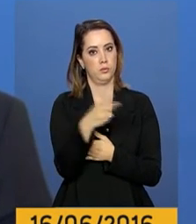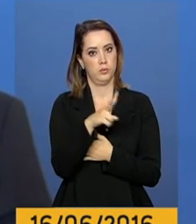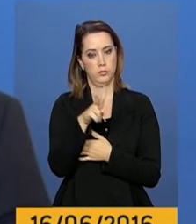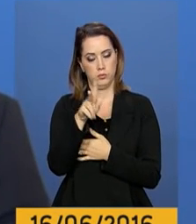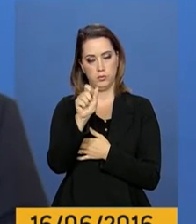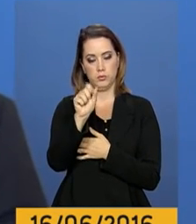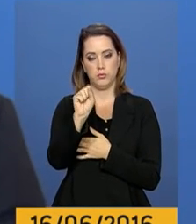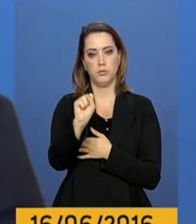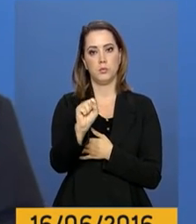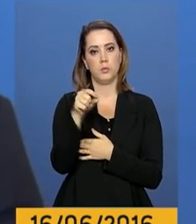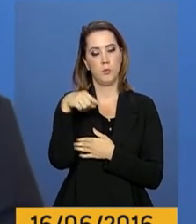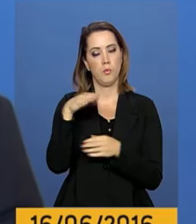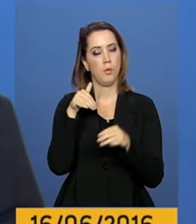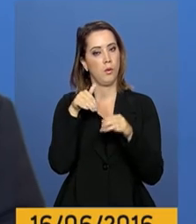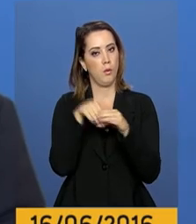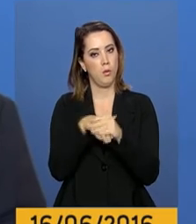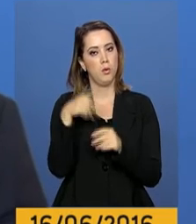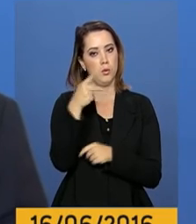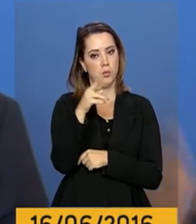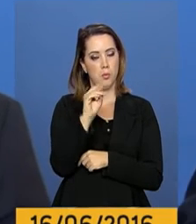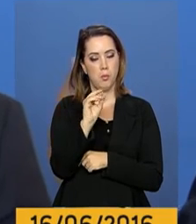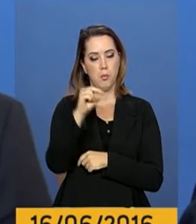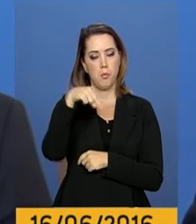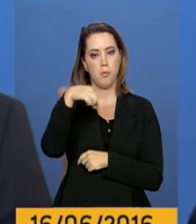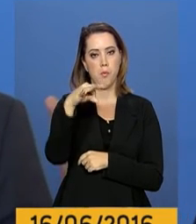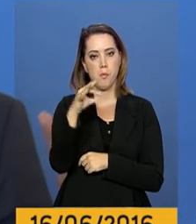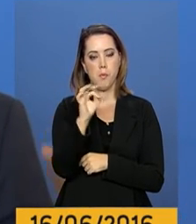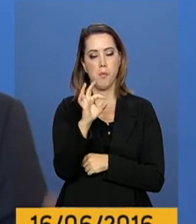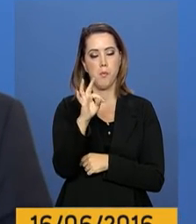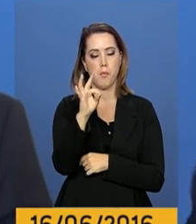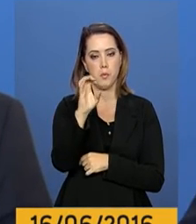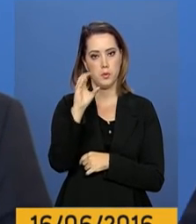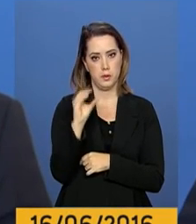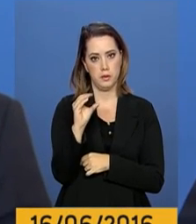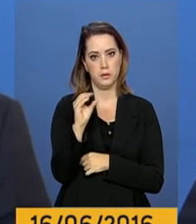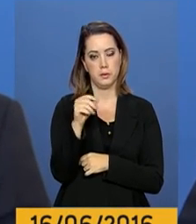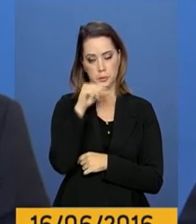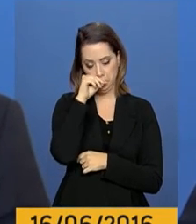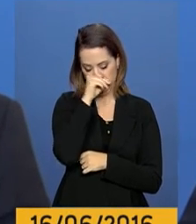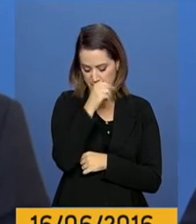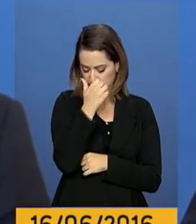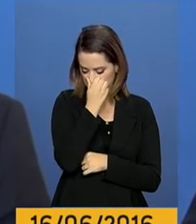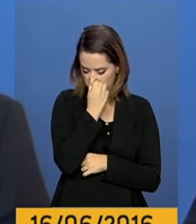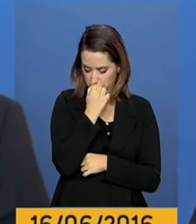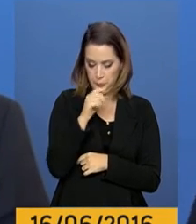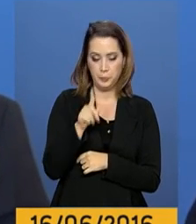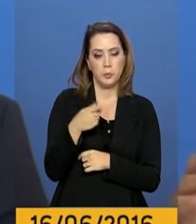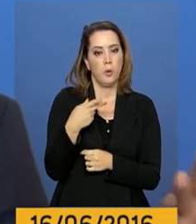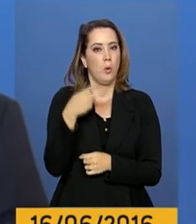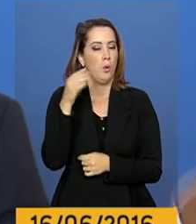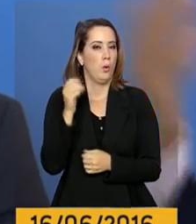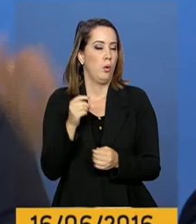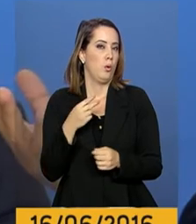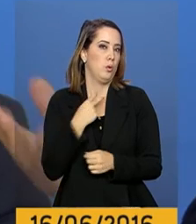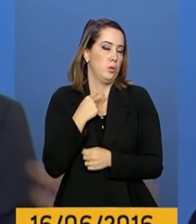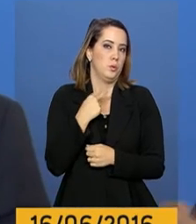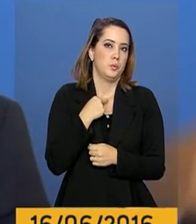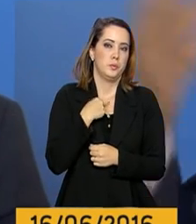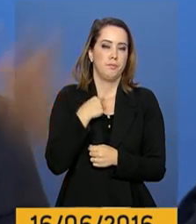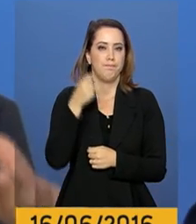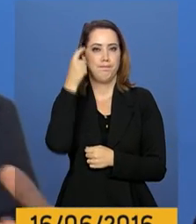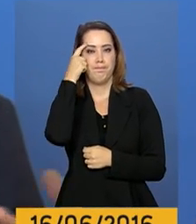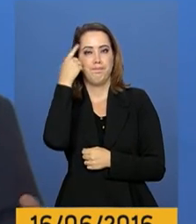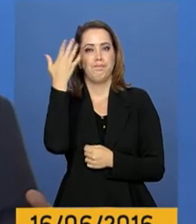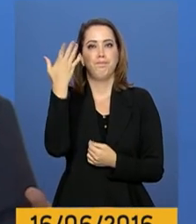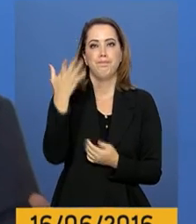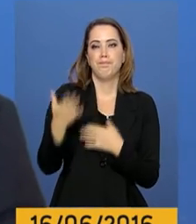do Pronatec. Então, não dá para você imaginar que, da cabeça do ministro anterior, uma projeção dele que